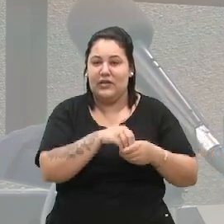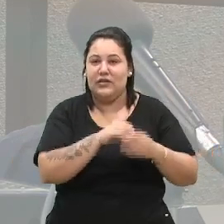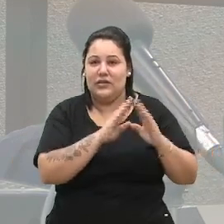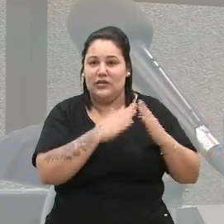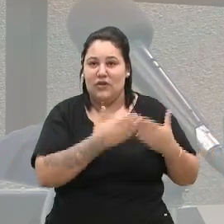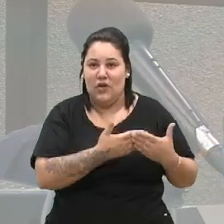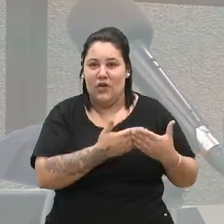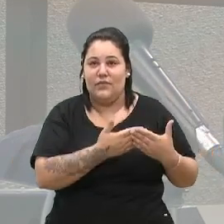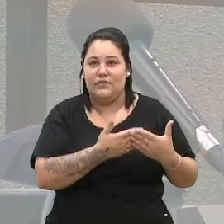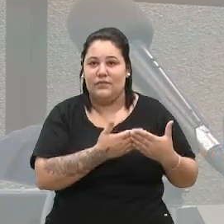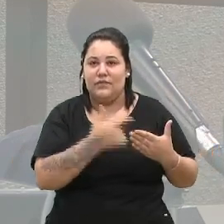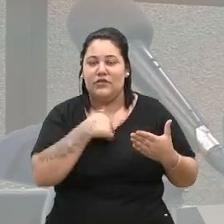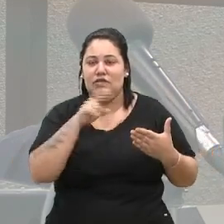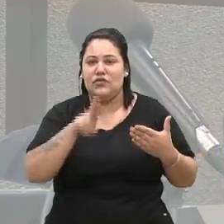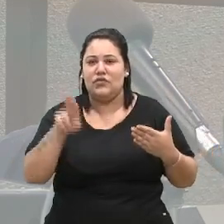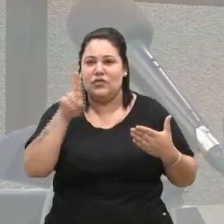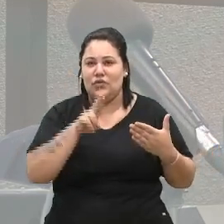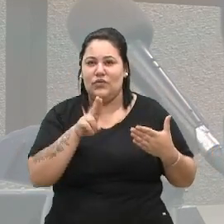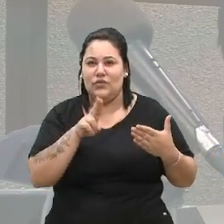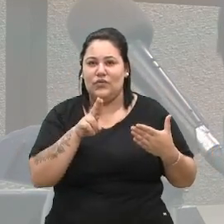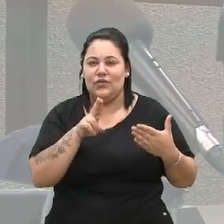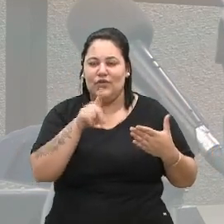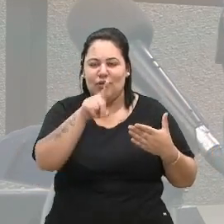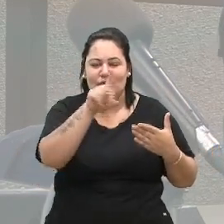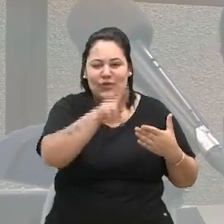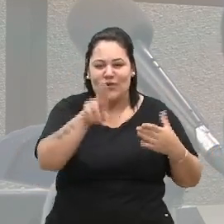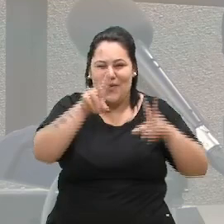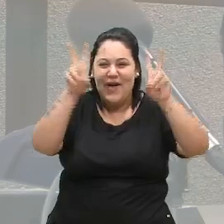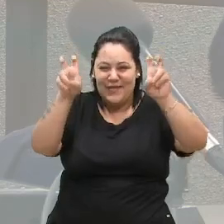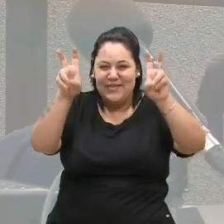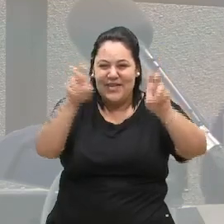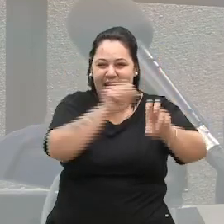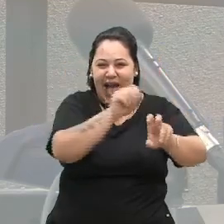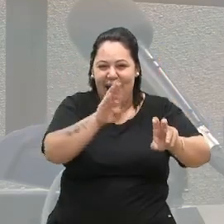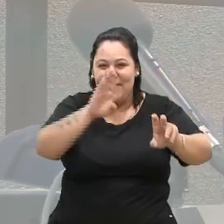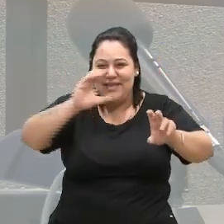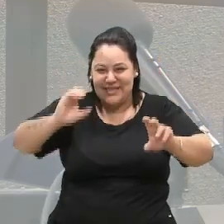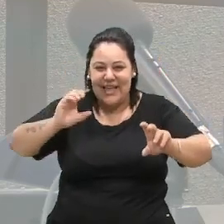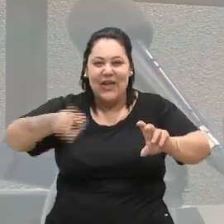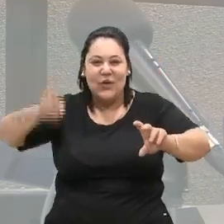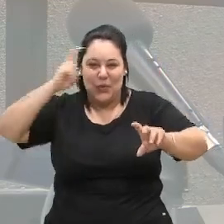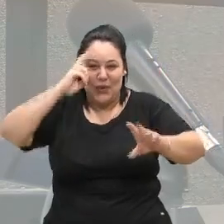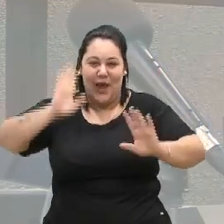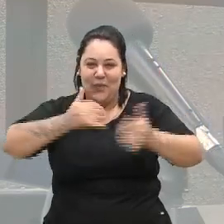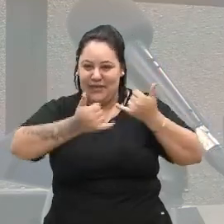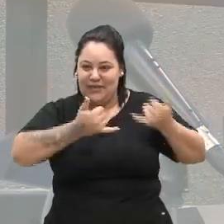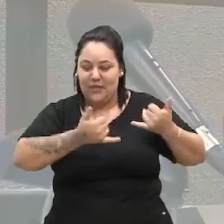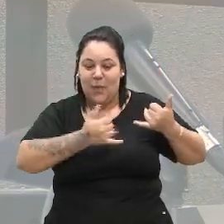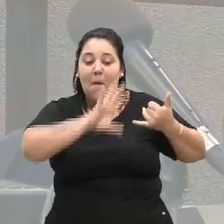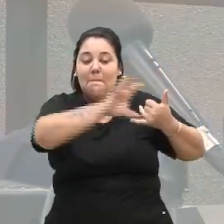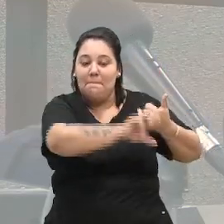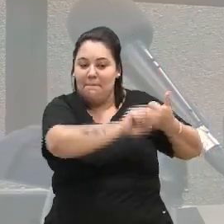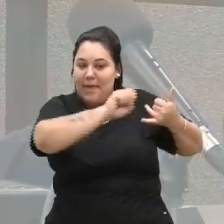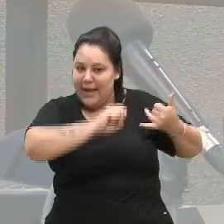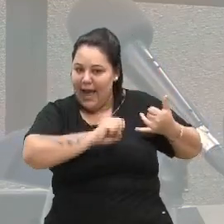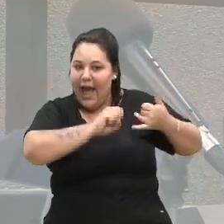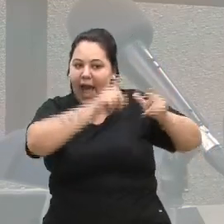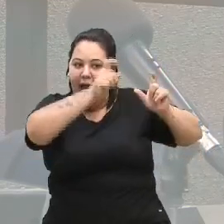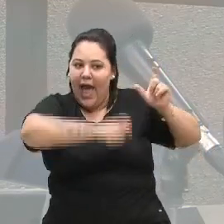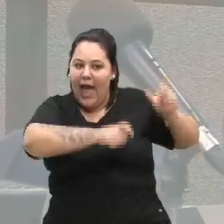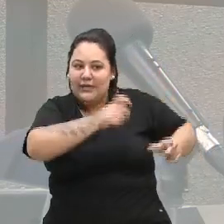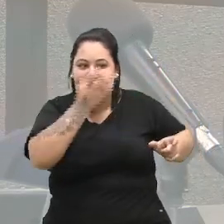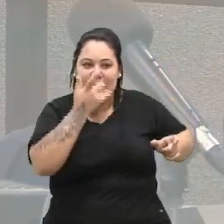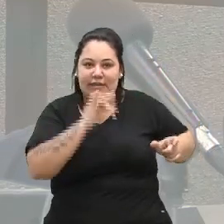eu achei muito bacana, que é alfabetização cultural. Isso. Pegar essas crianças e levar para uma